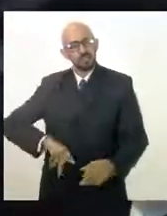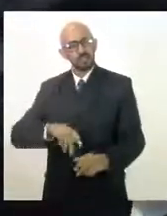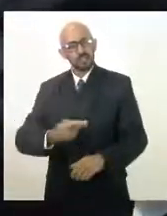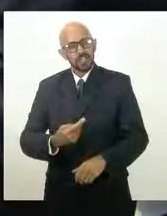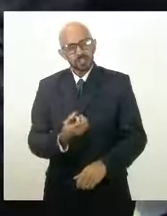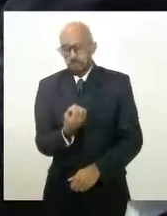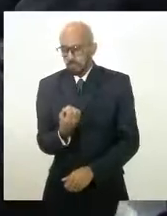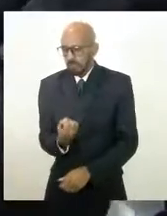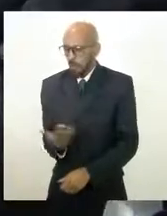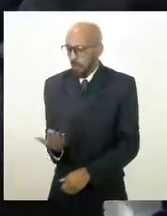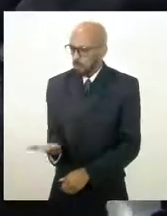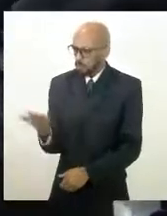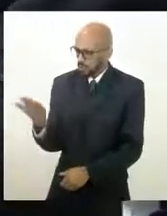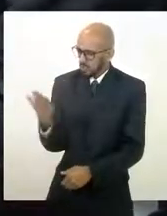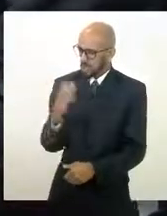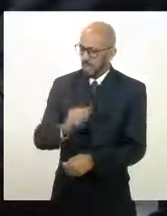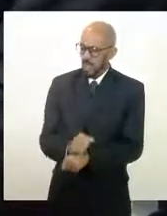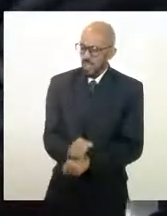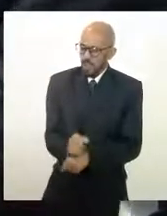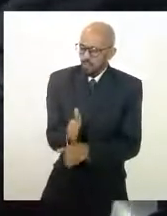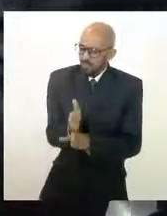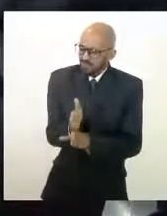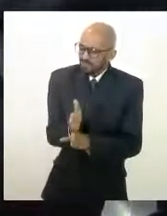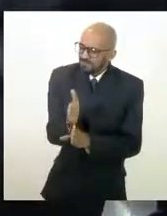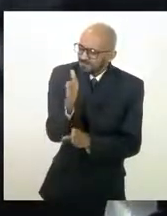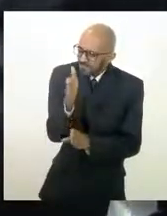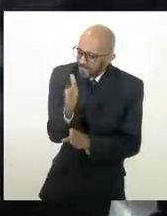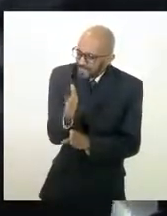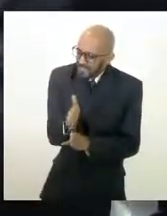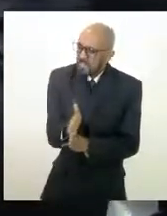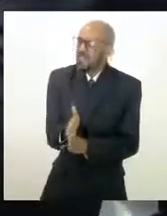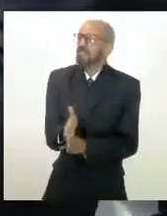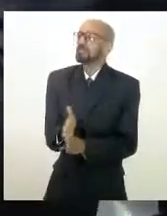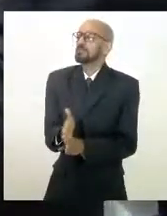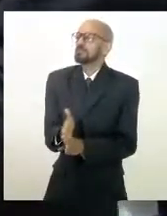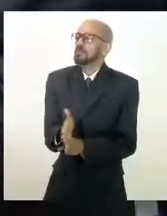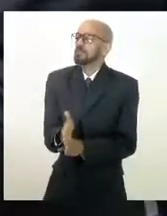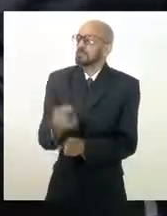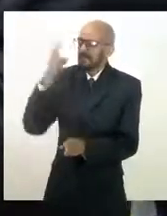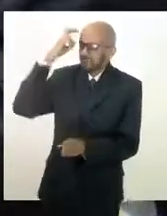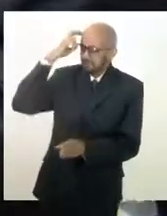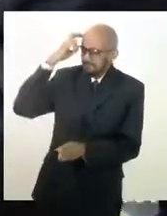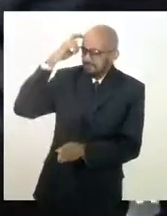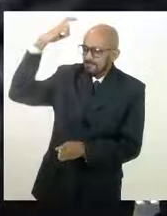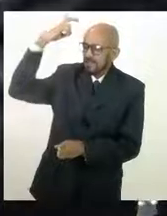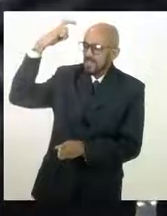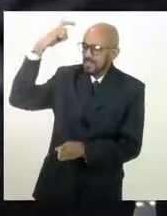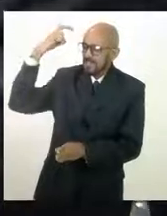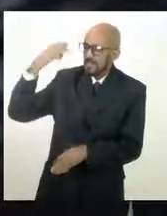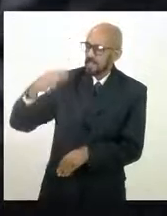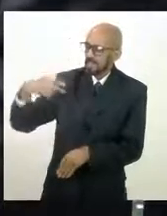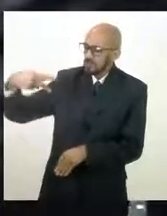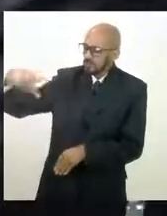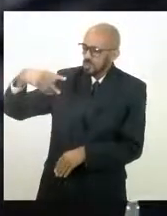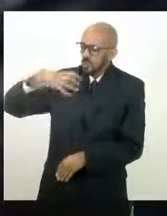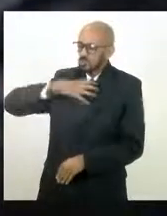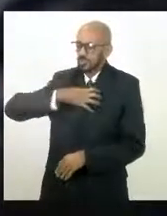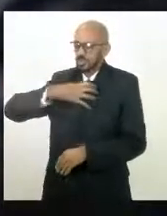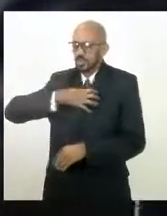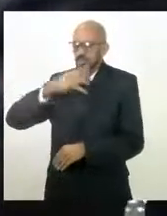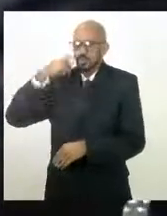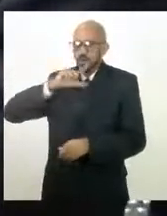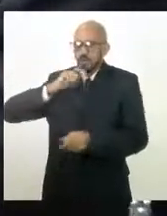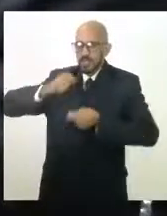é, pelo presidente equilibrado que você é, pelo presidente inteligente que você é e que consegue